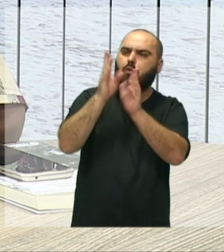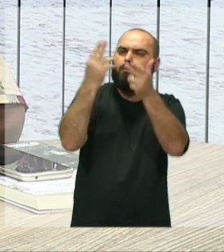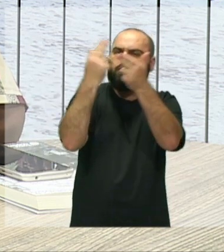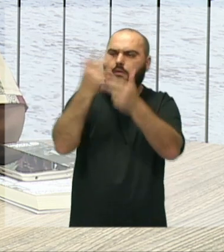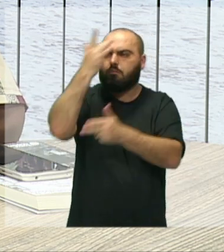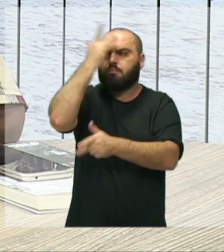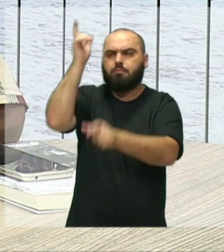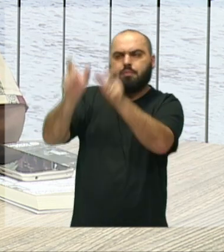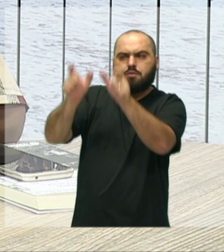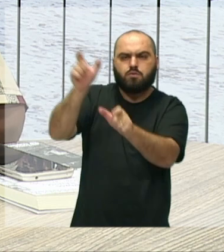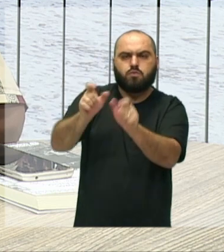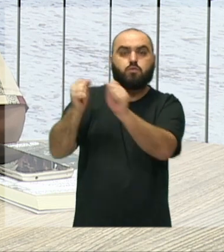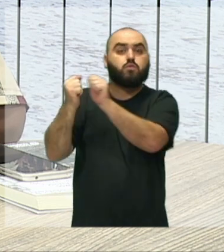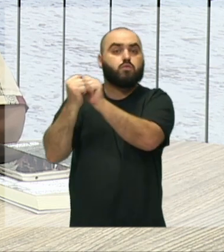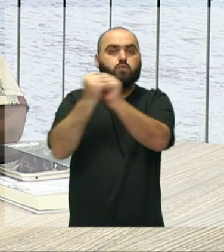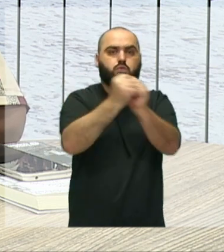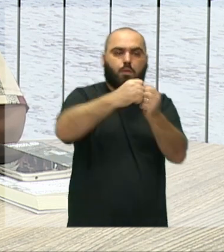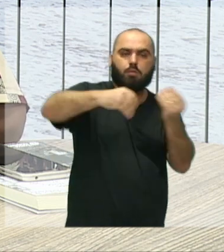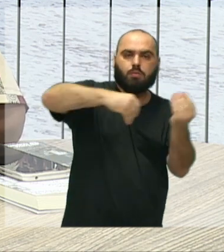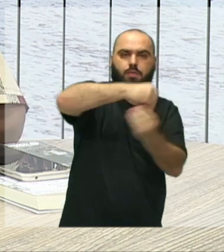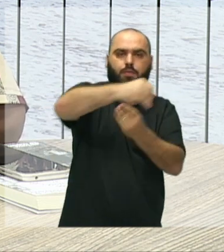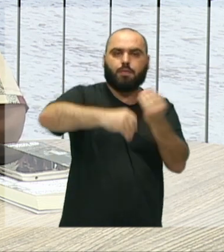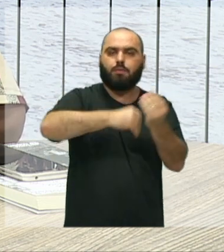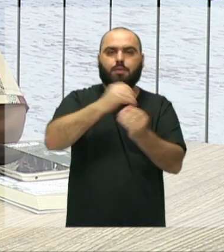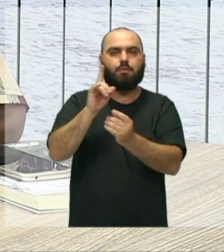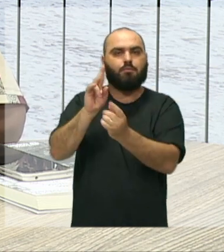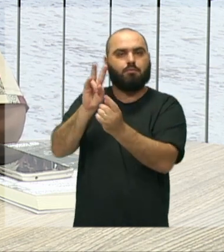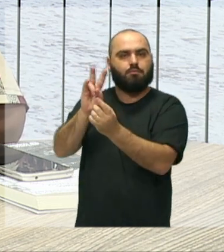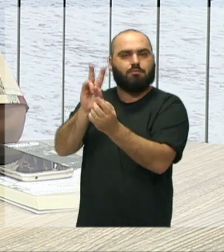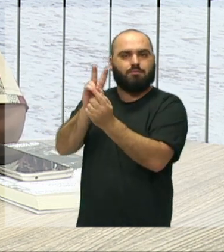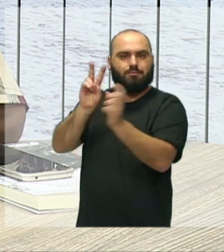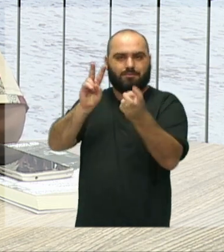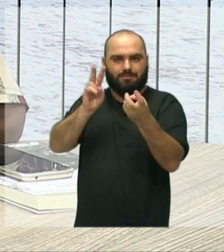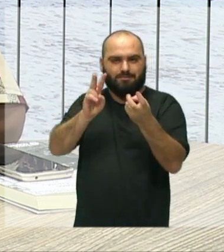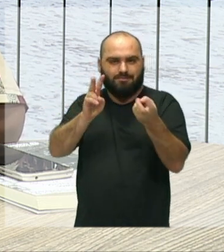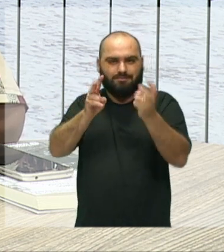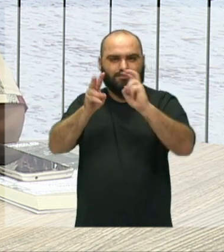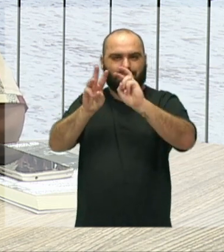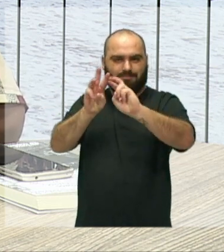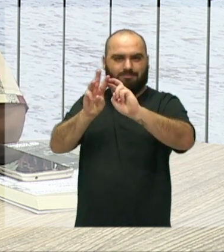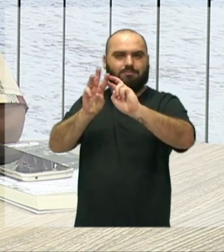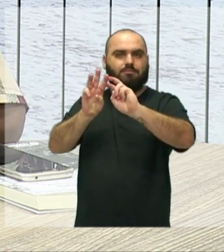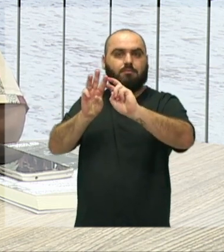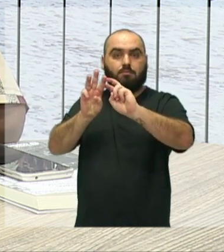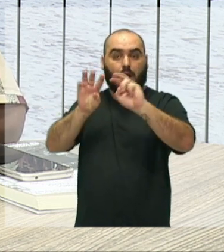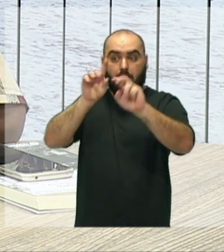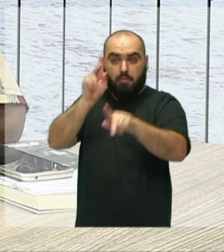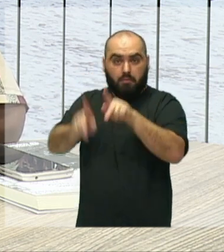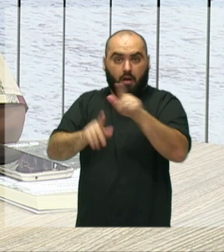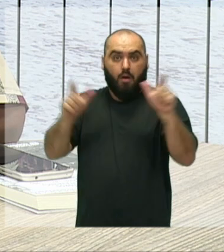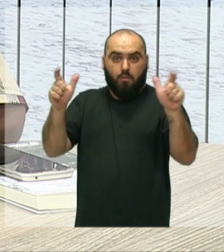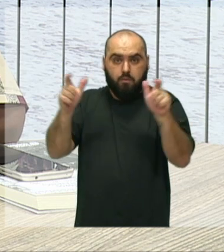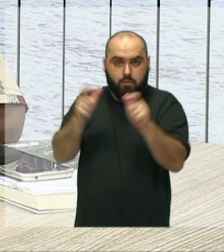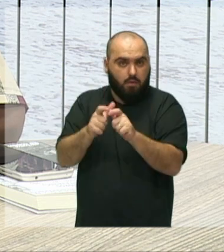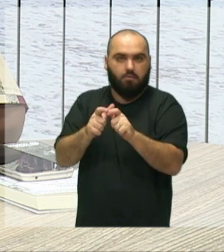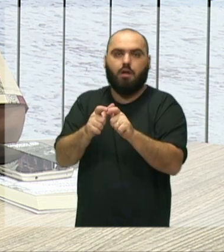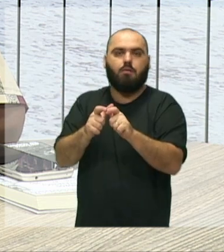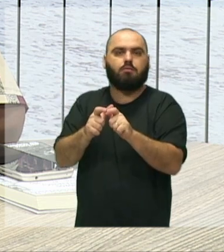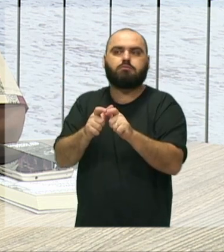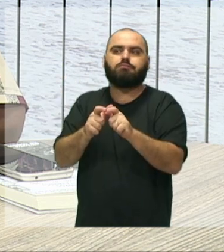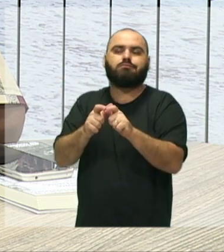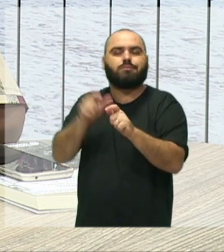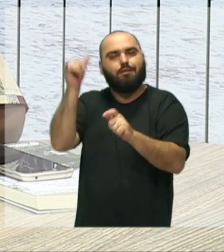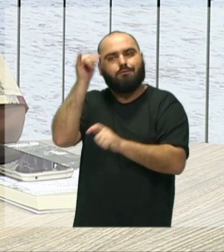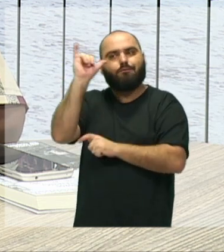os povos indígenas, essa população não diminuiu. Ela deixou de autodeclarar-se. Por quê? Porque